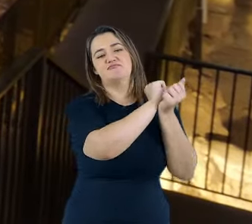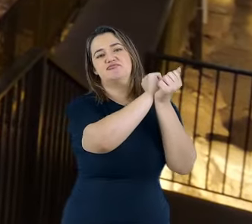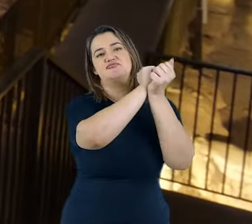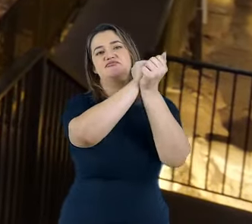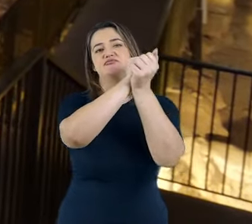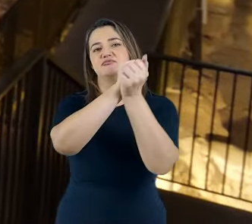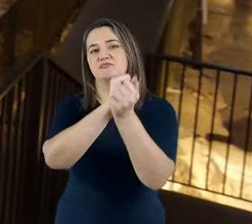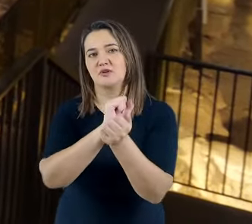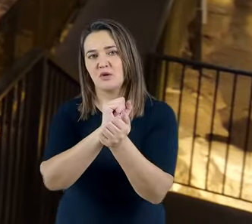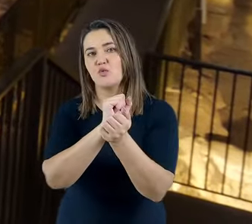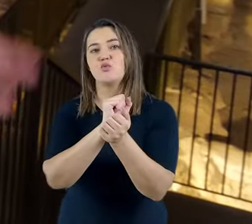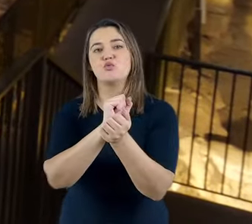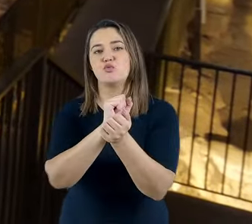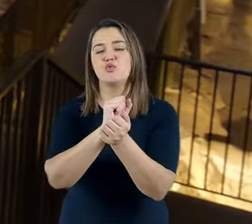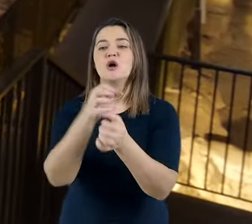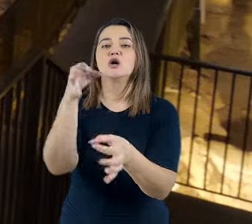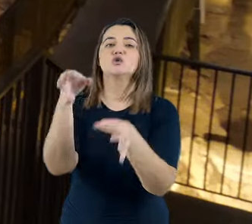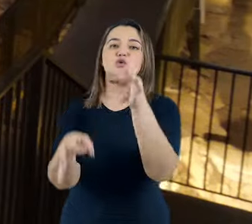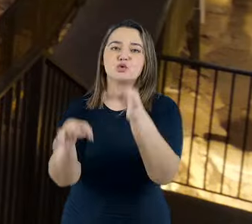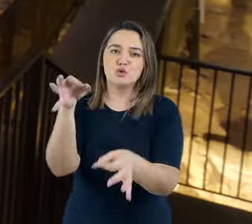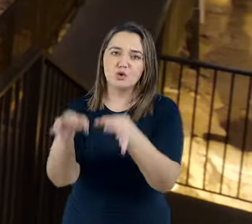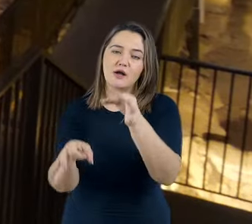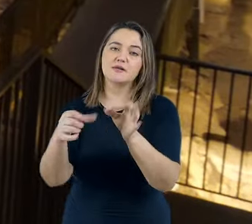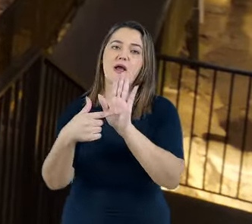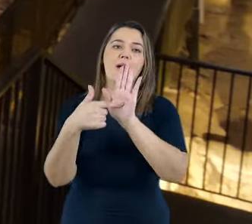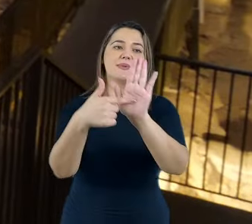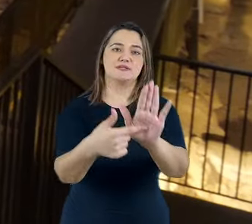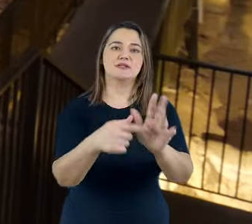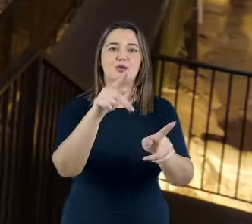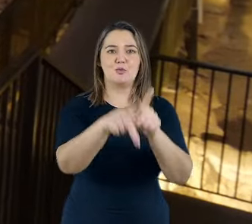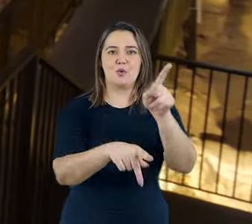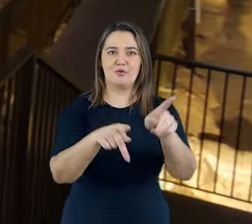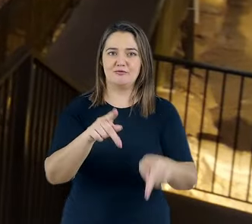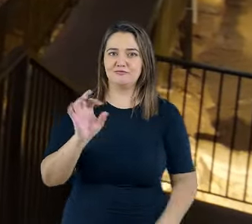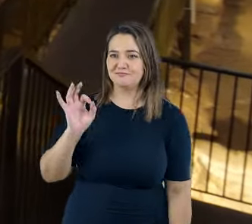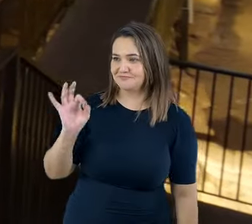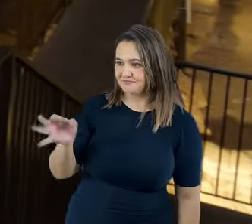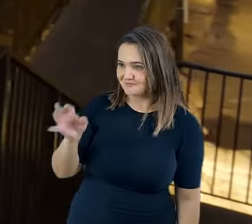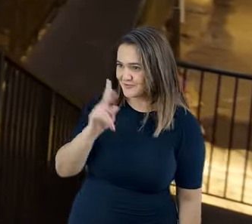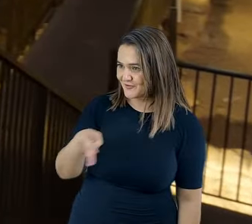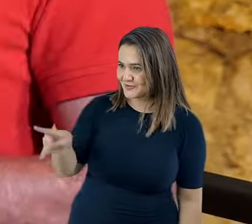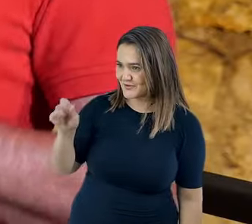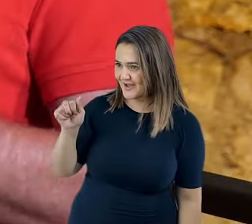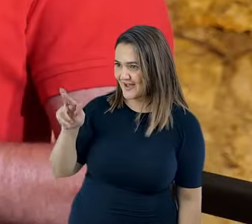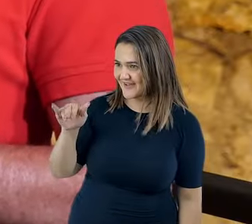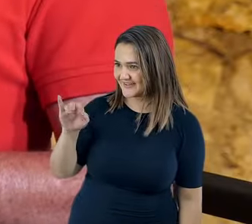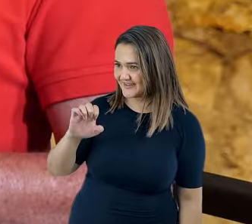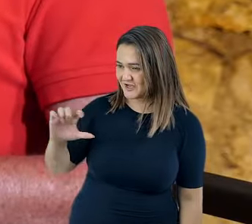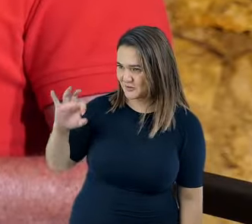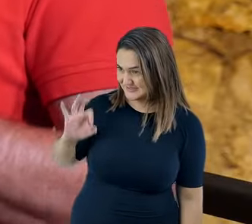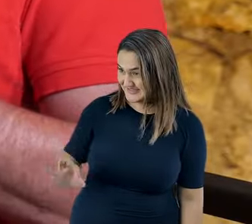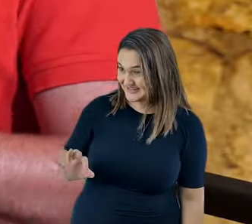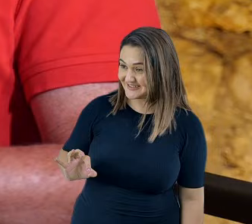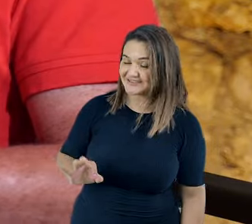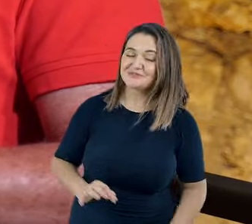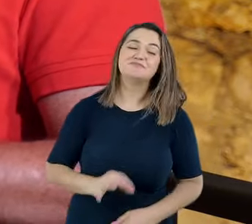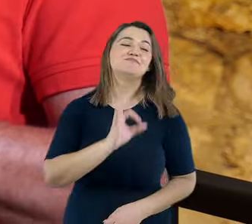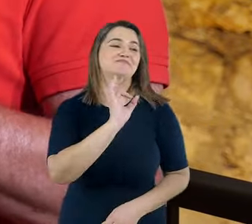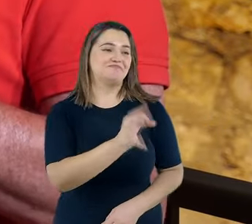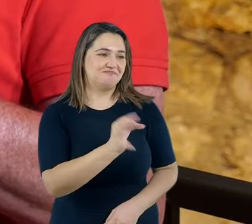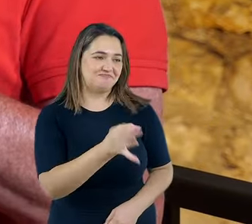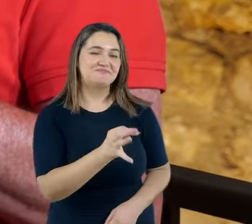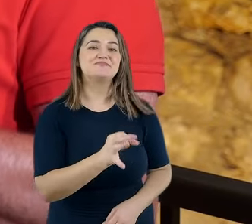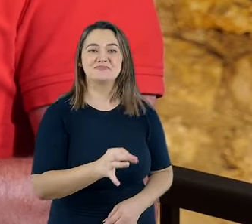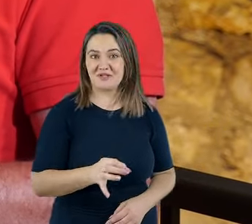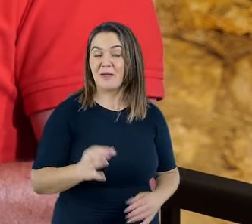trazido para ser julgado e apresentado ao povo. Seria isso, professor Ariel? Isso mesmo, Rodrigo. E aproveitando o que você